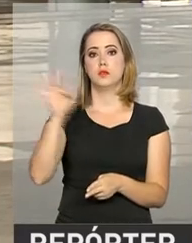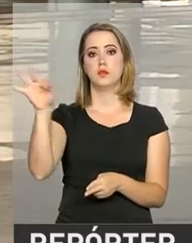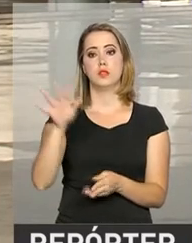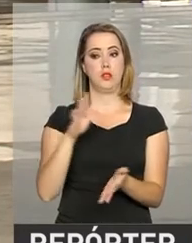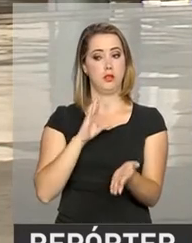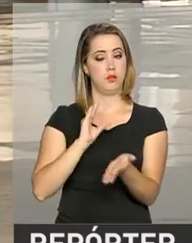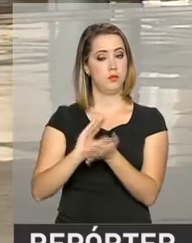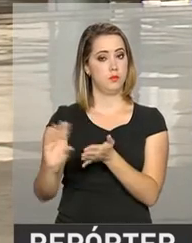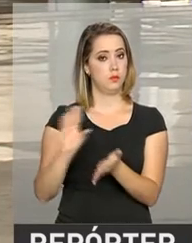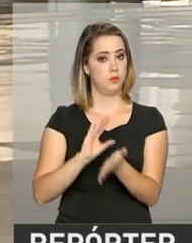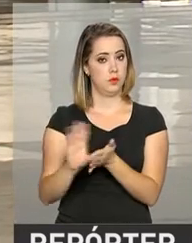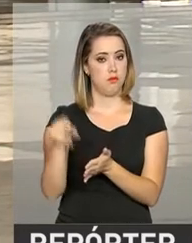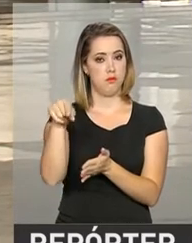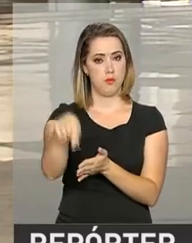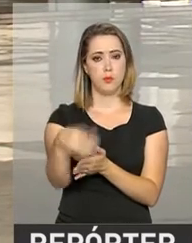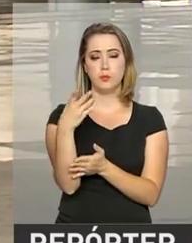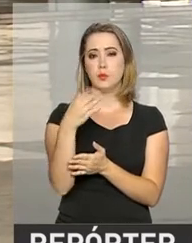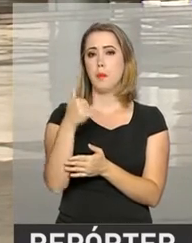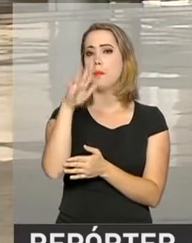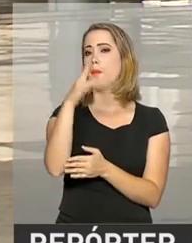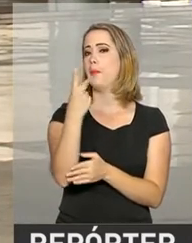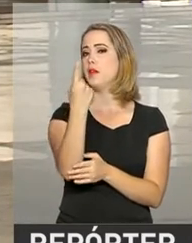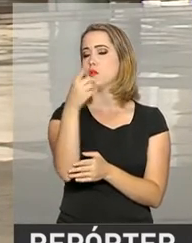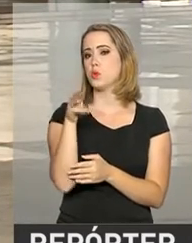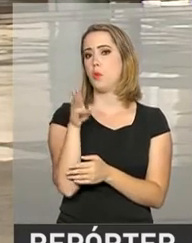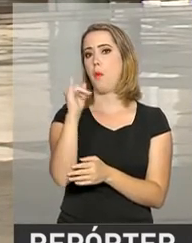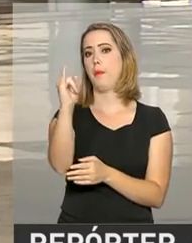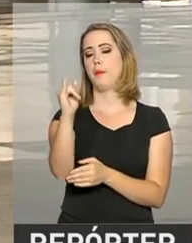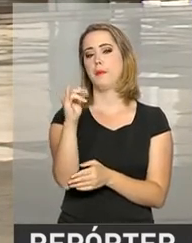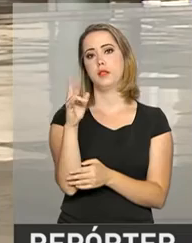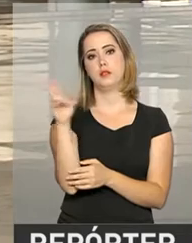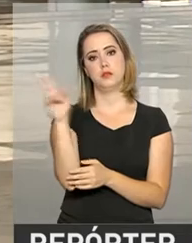Penitenciário Nacional, vai transferir mais